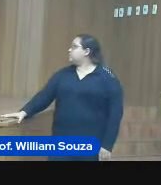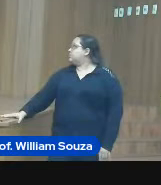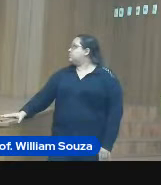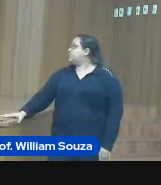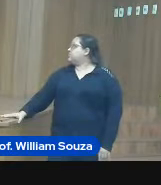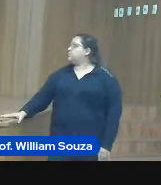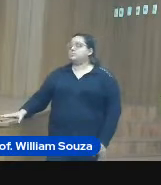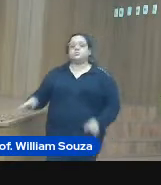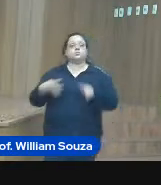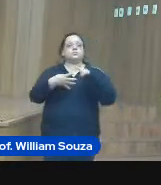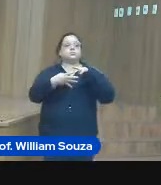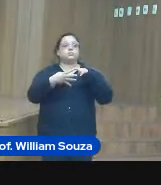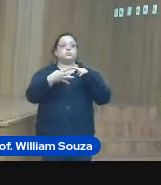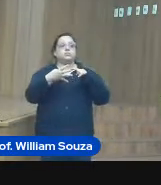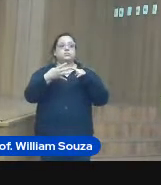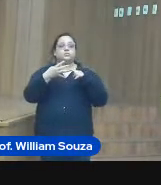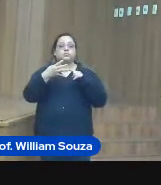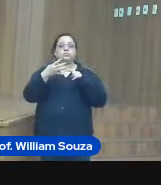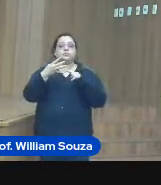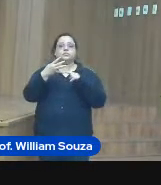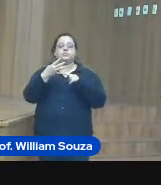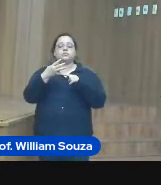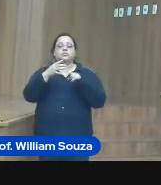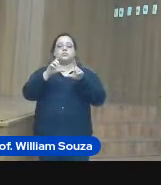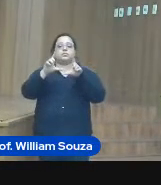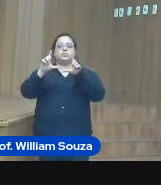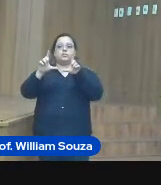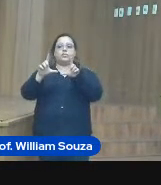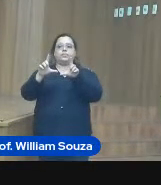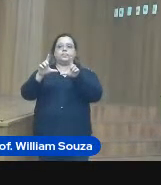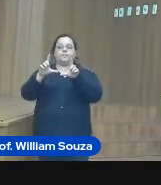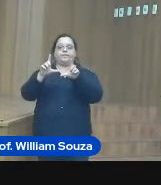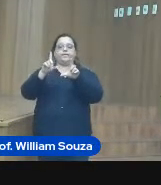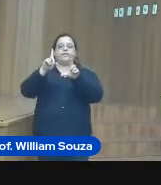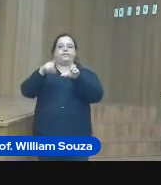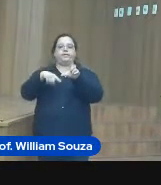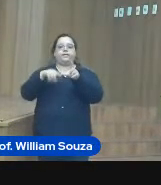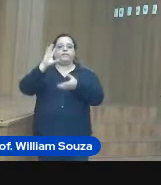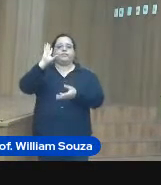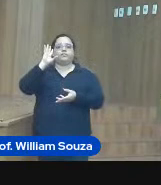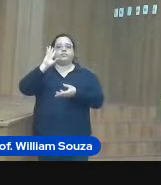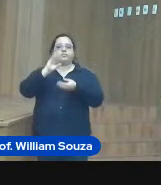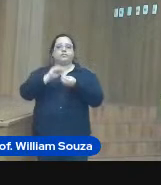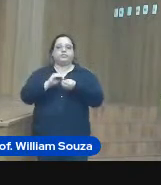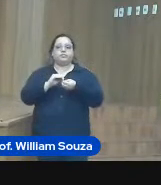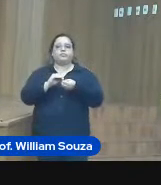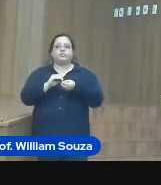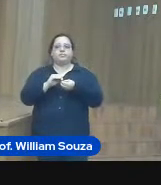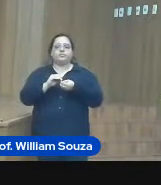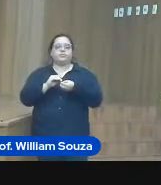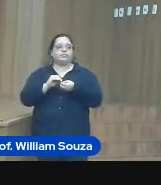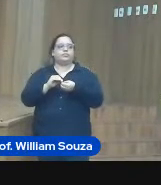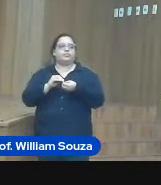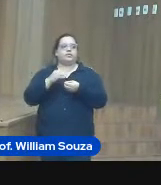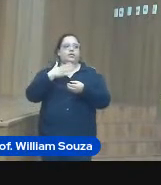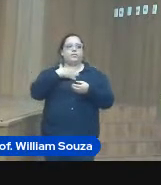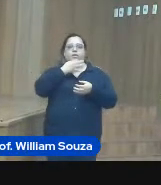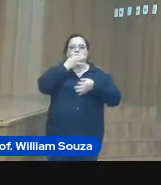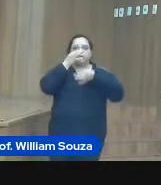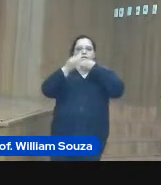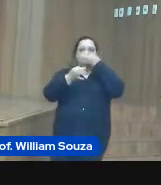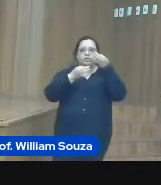vídeos que estão aí na tela são vídeos que resumem as minhas críticas